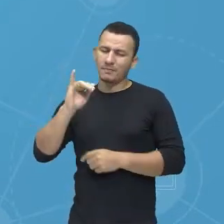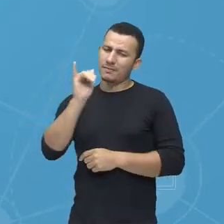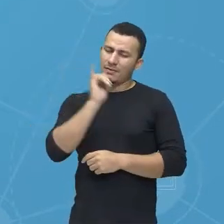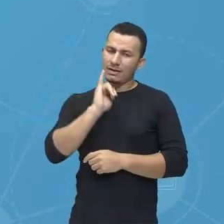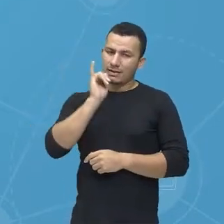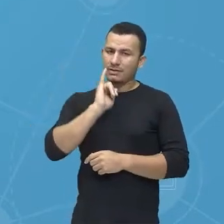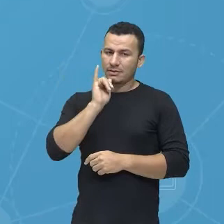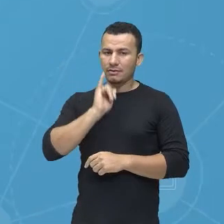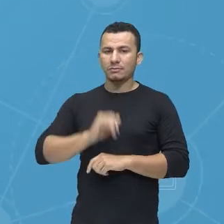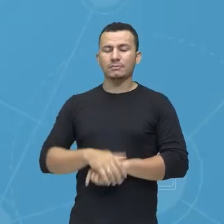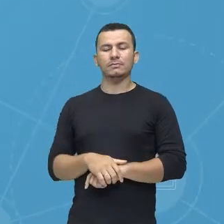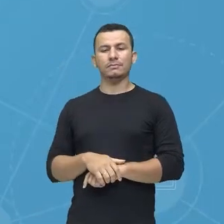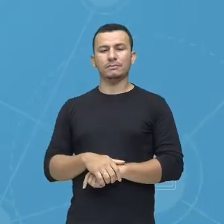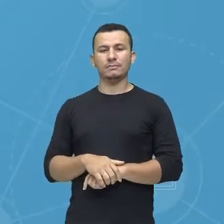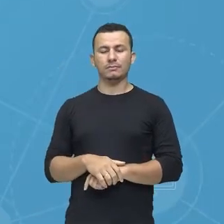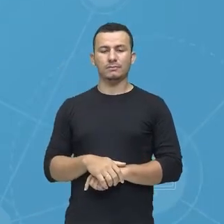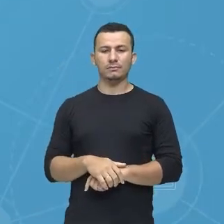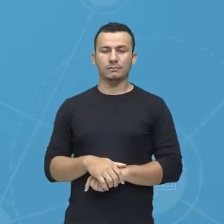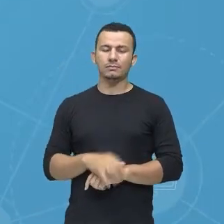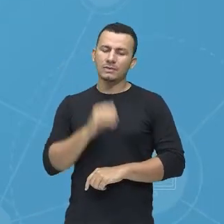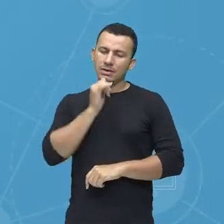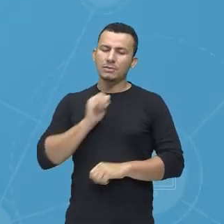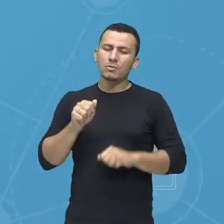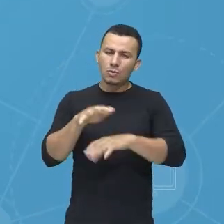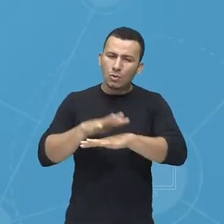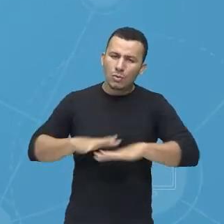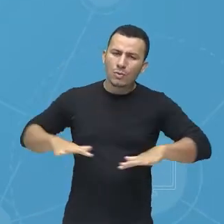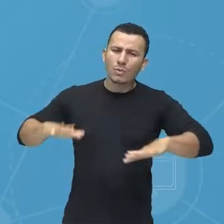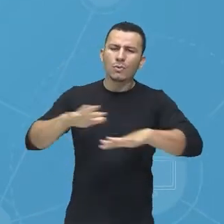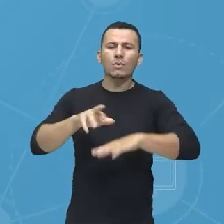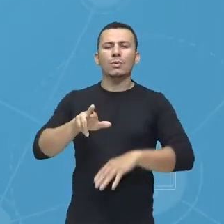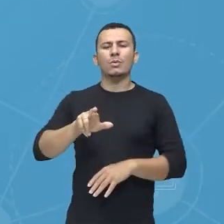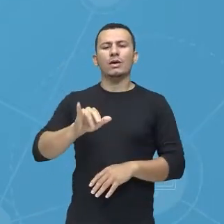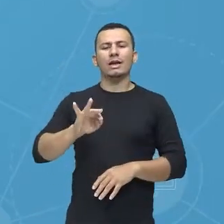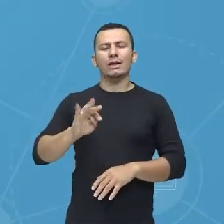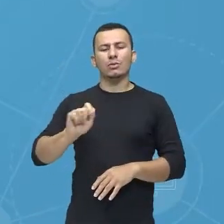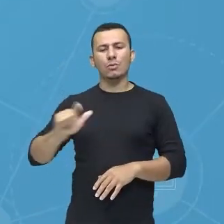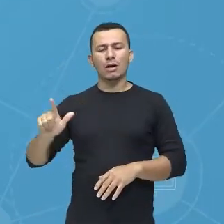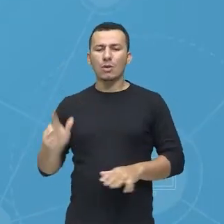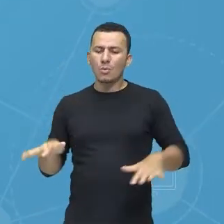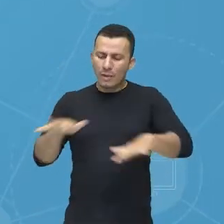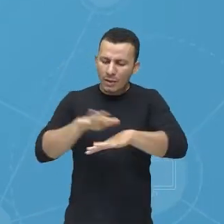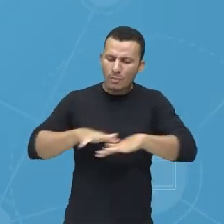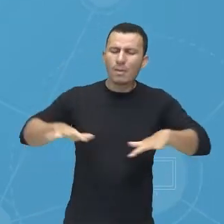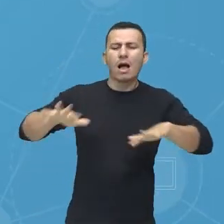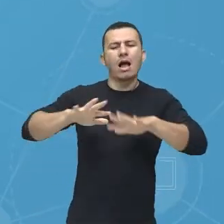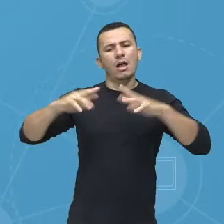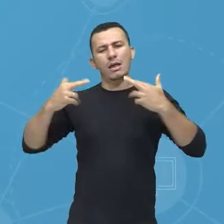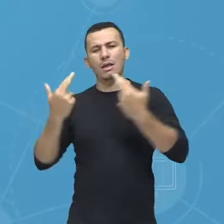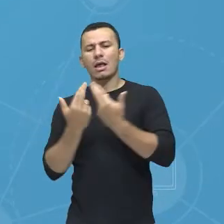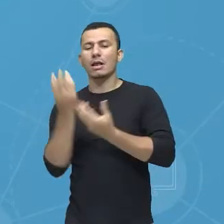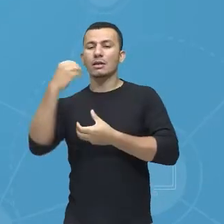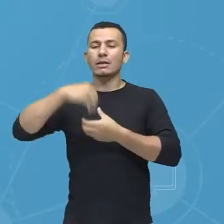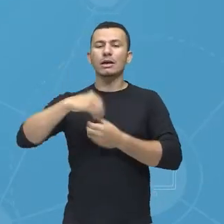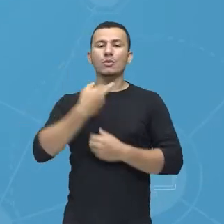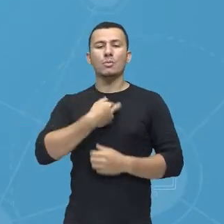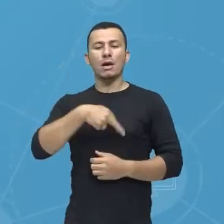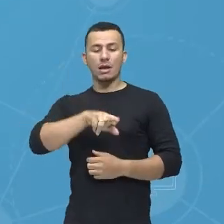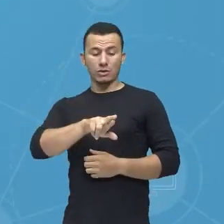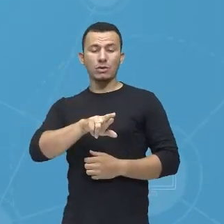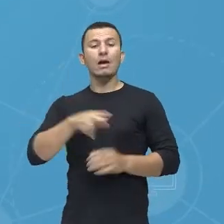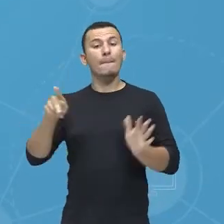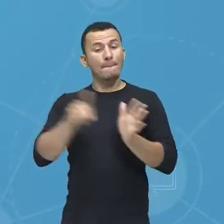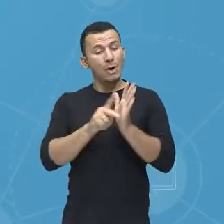exemplo para vocês, é o ritual, o rito dentro de uma religião é cultura,